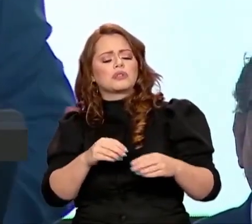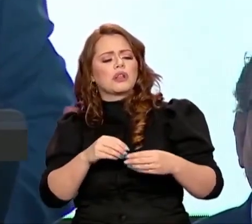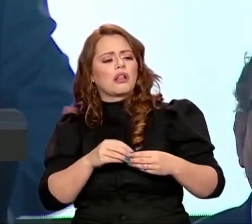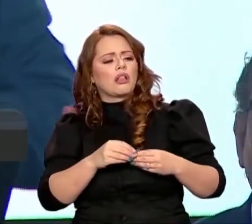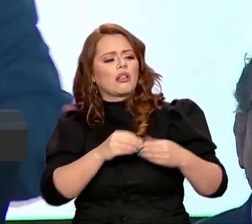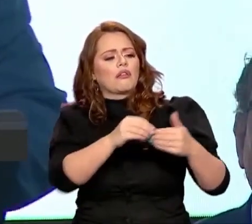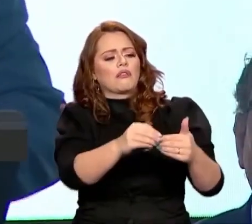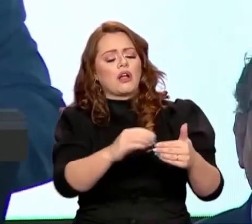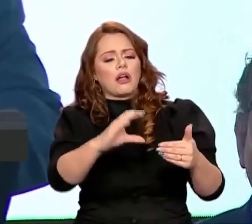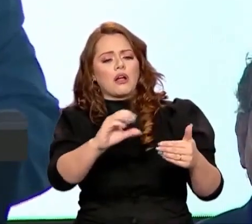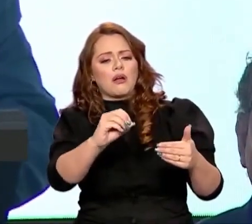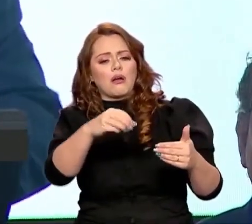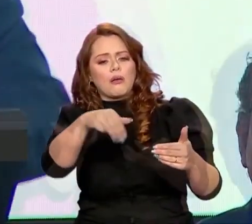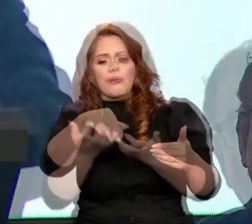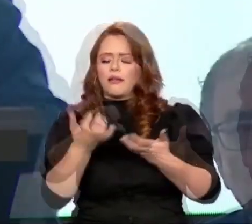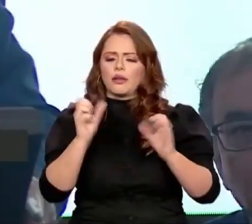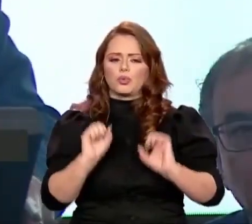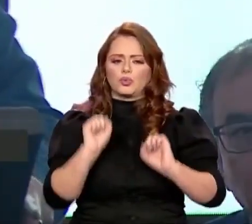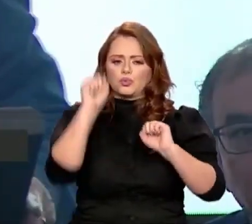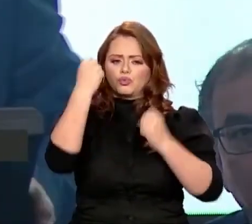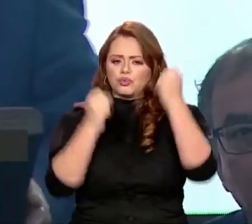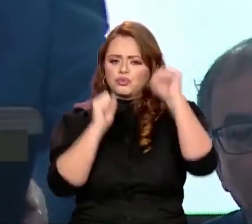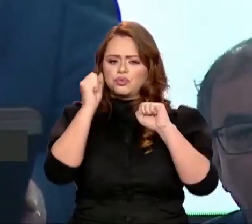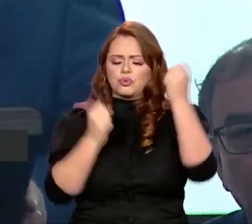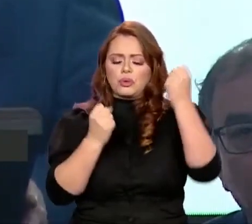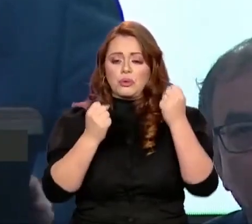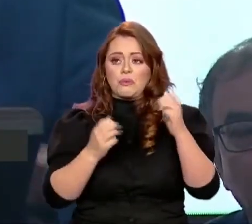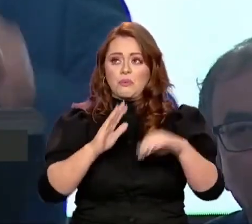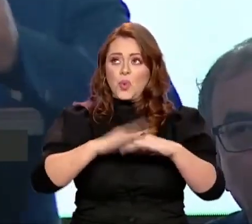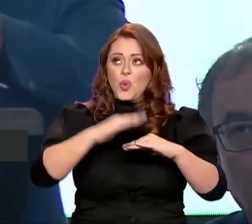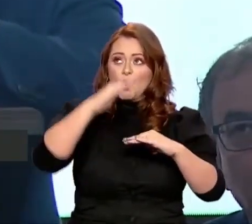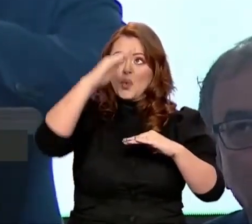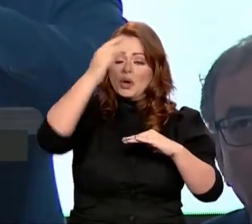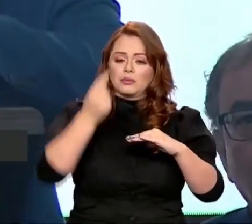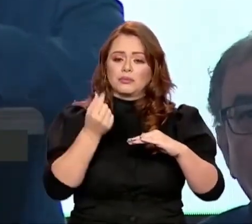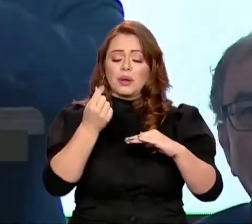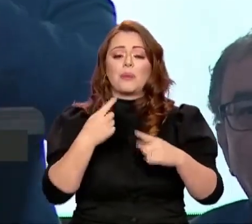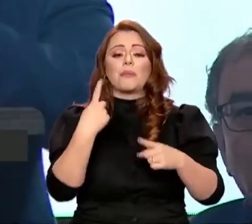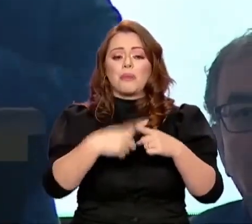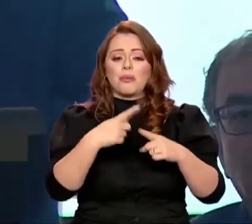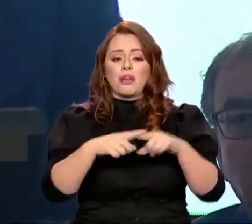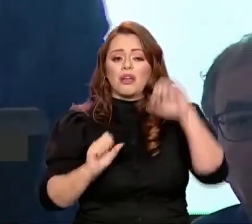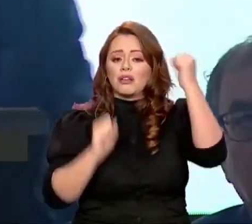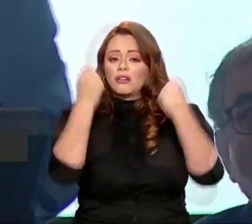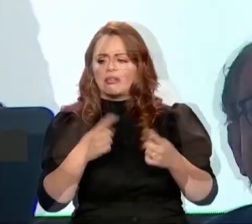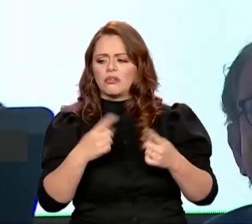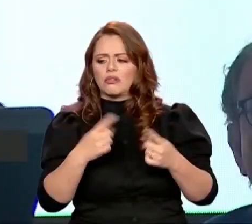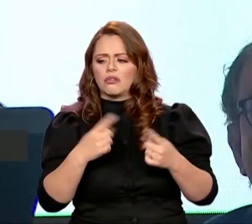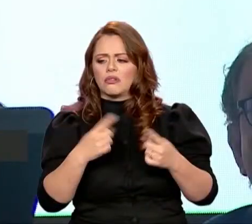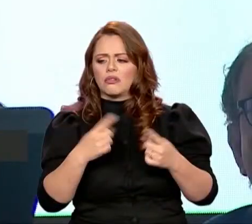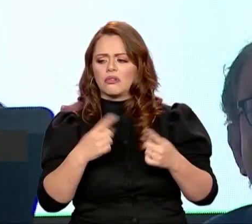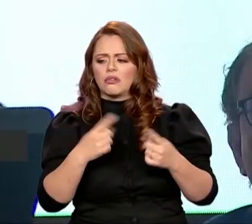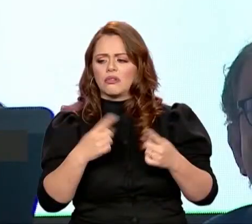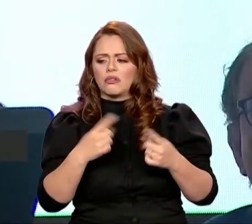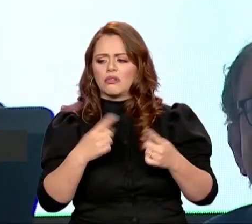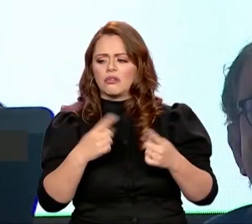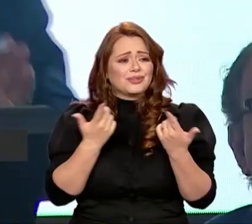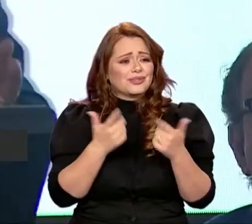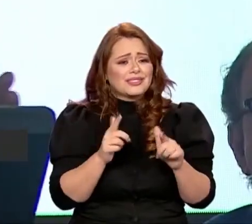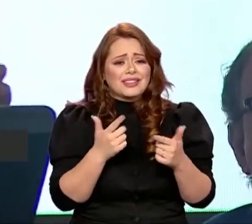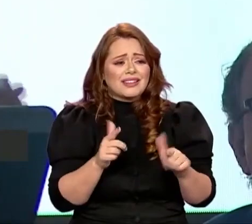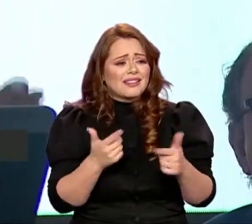commodities, nós queremos exportar produtos manufaturados, porque a indústria paga um salário melhor. Mas não tem nada